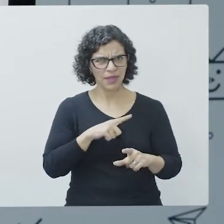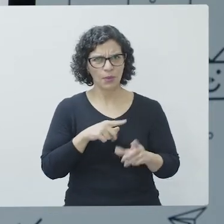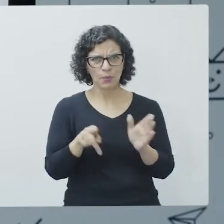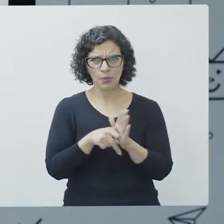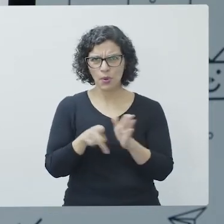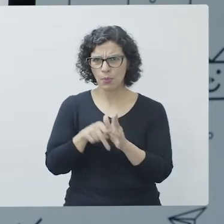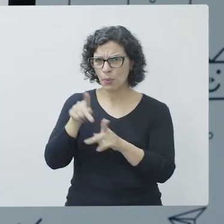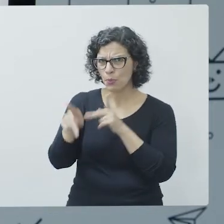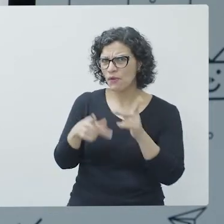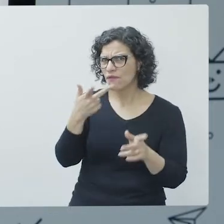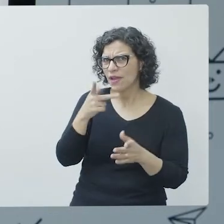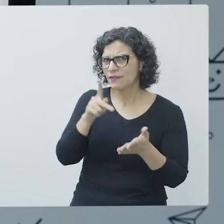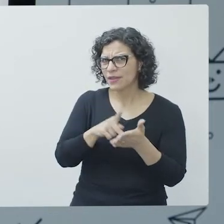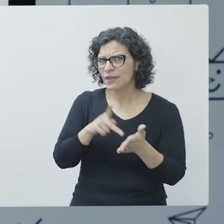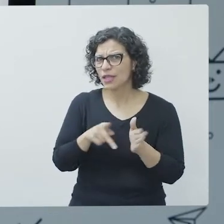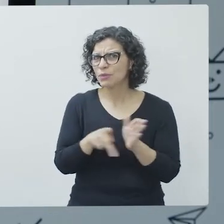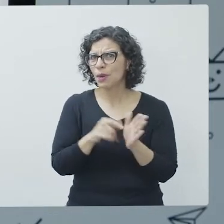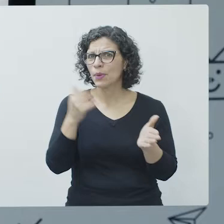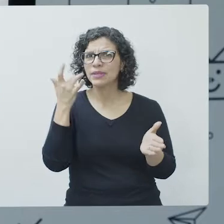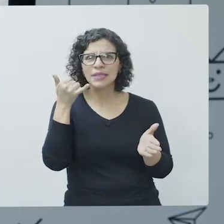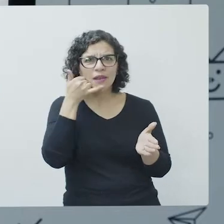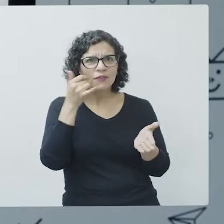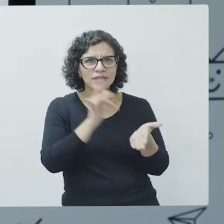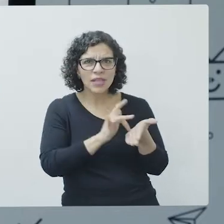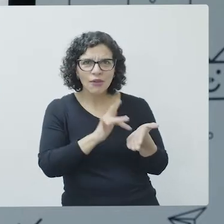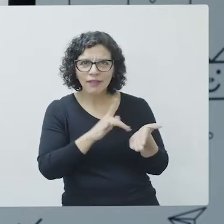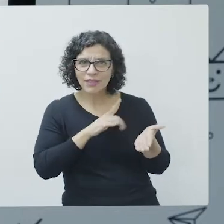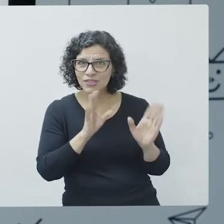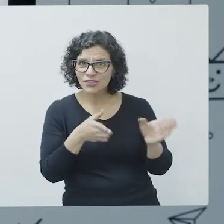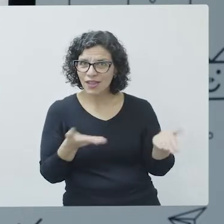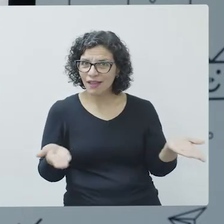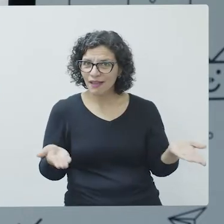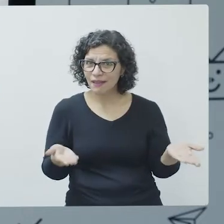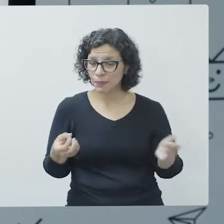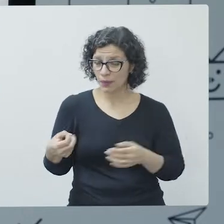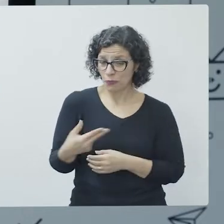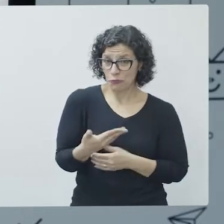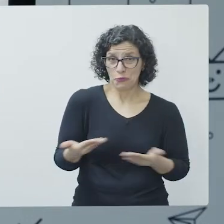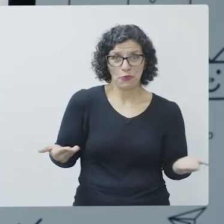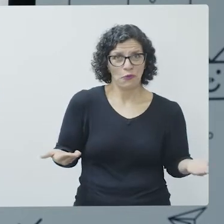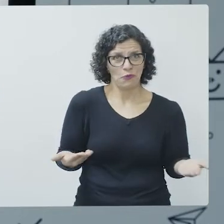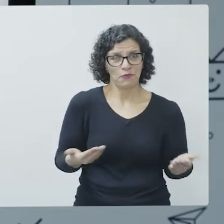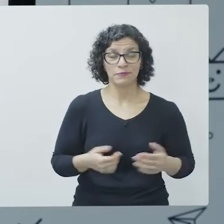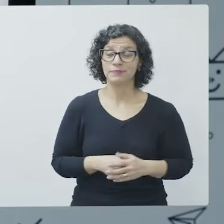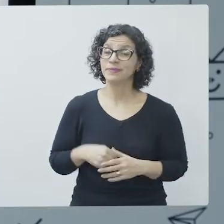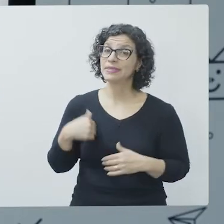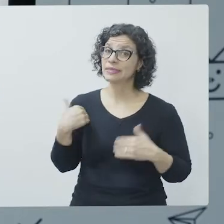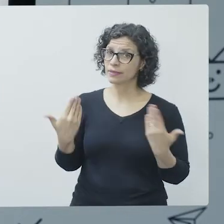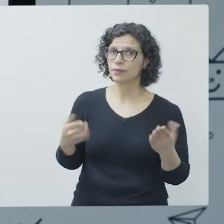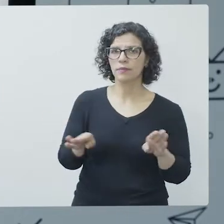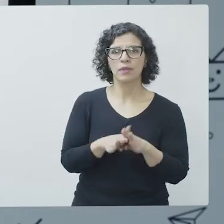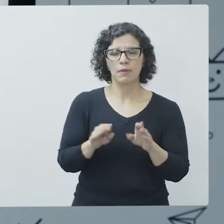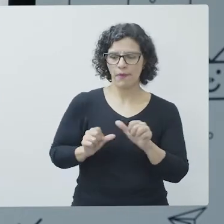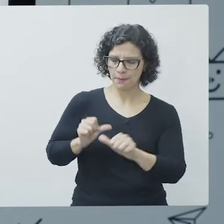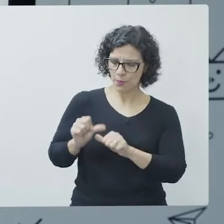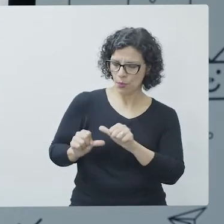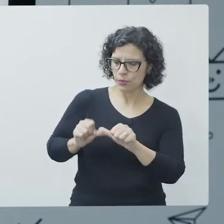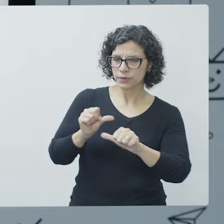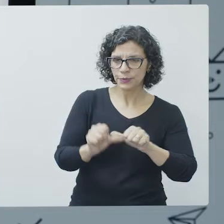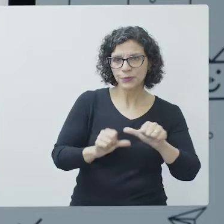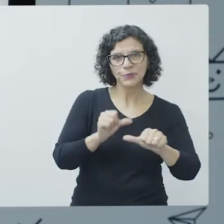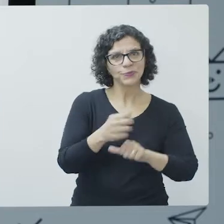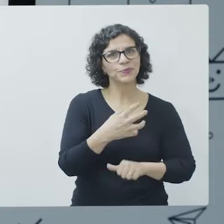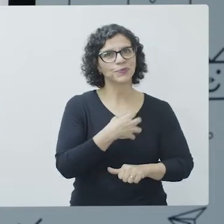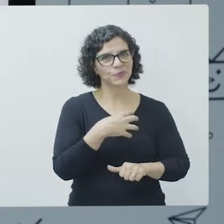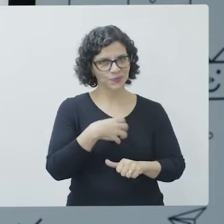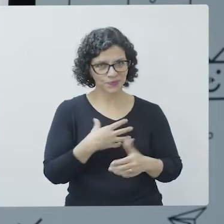um conto popular que traz ali o celular, por exemplo, que já é uma coisa mais nova, mais recente? Então, vai sofrendo sim